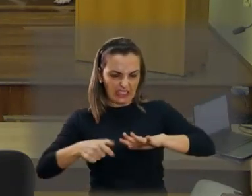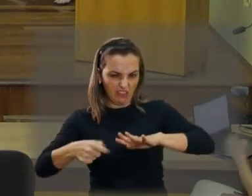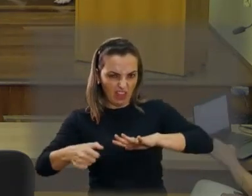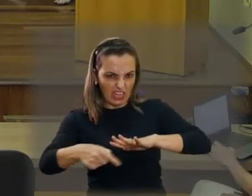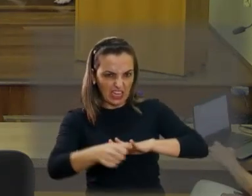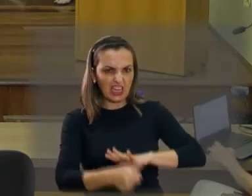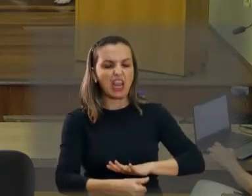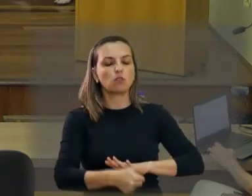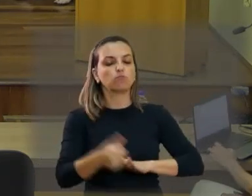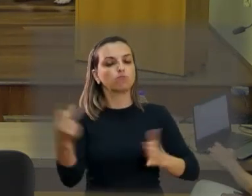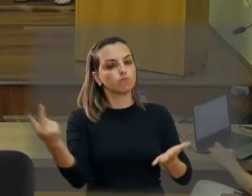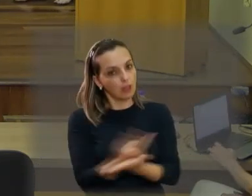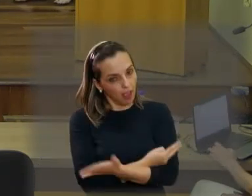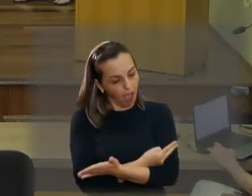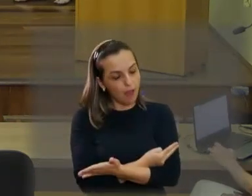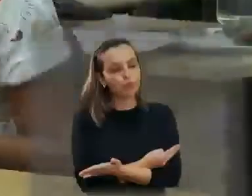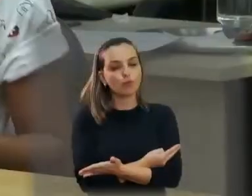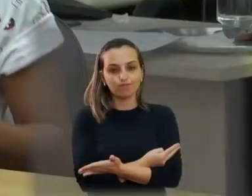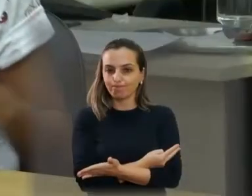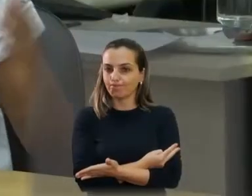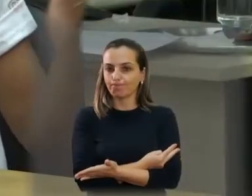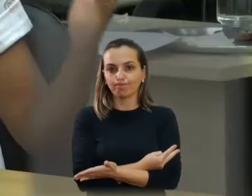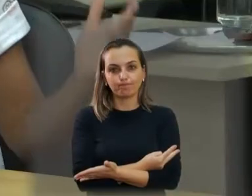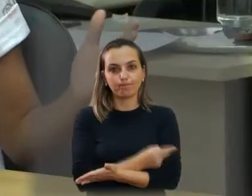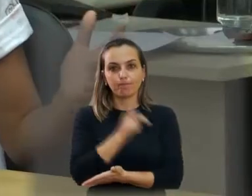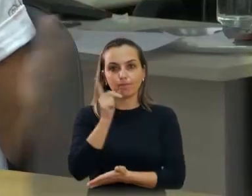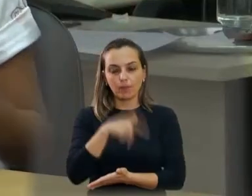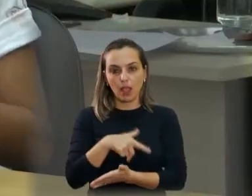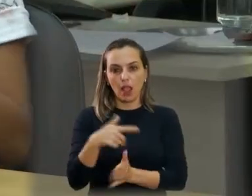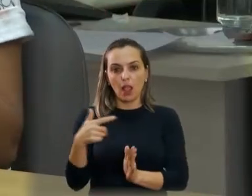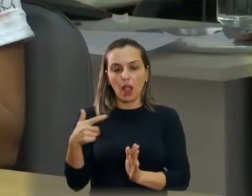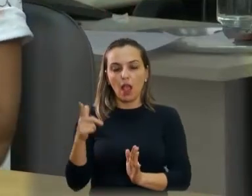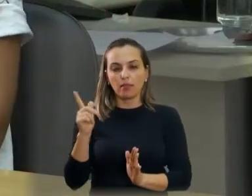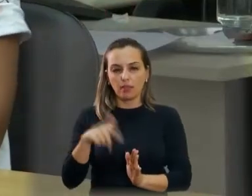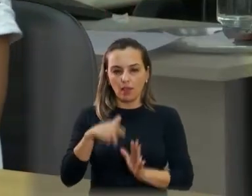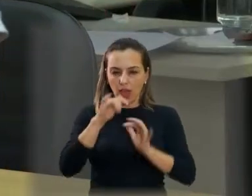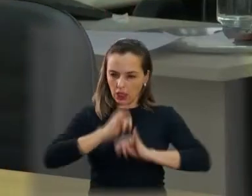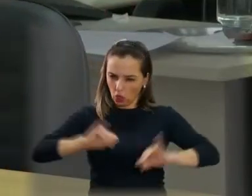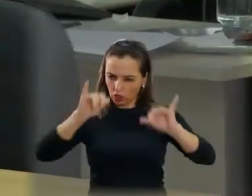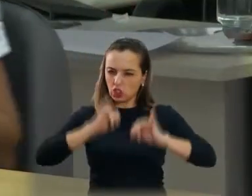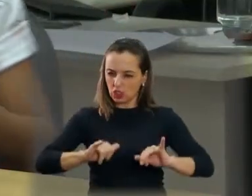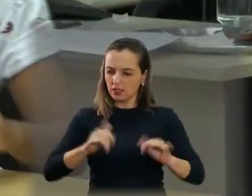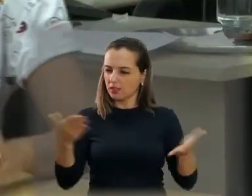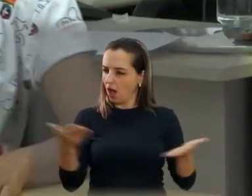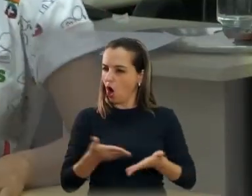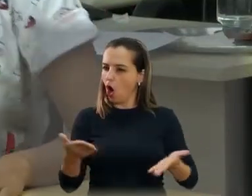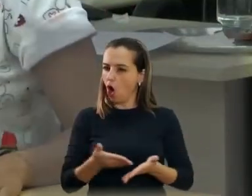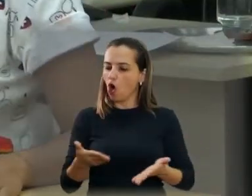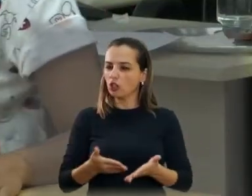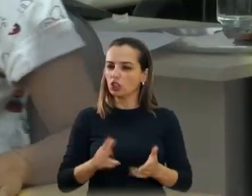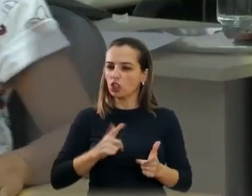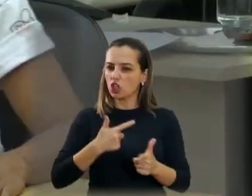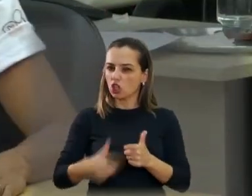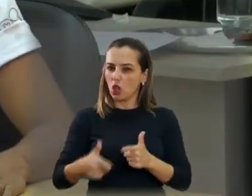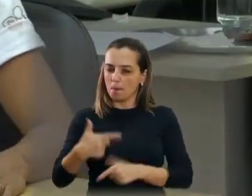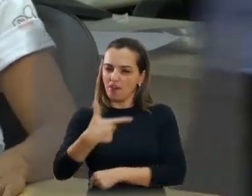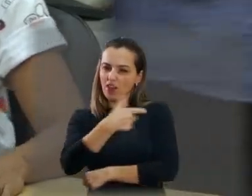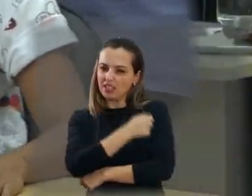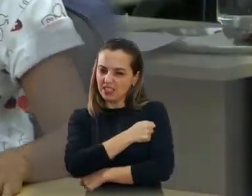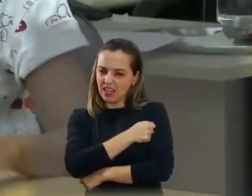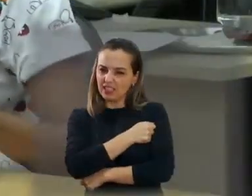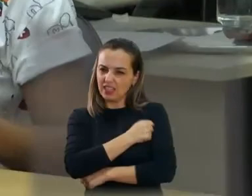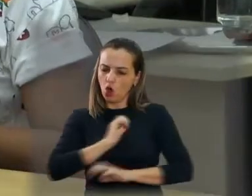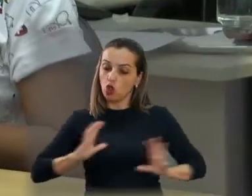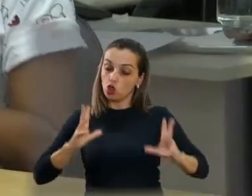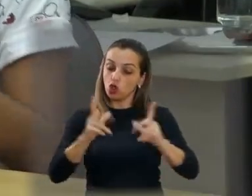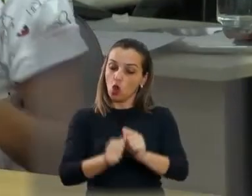demonstrou que não funciona. Essa última notícia que circulou aí, da questão da vacinação em massa de